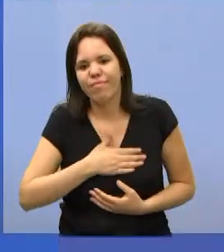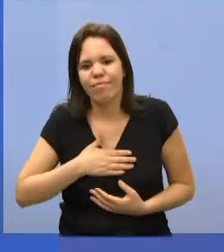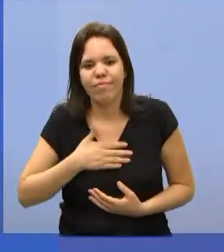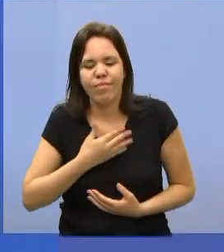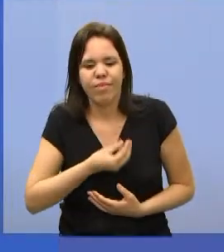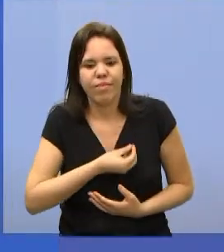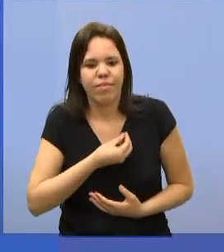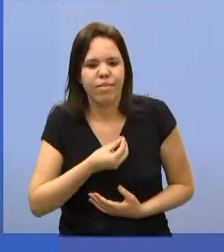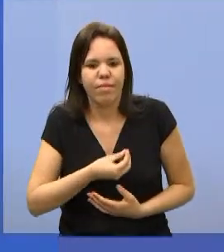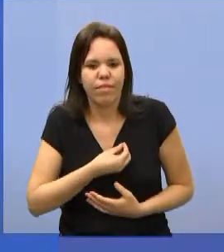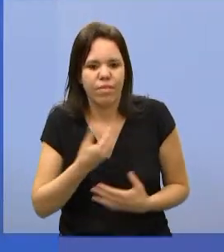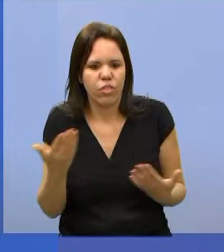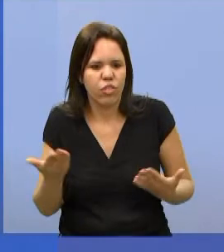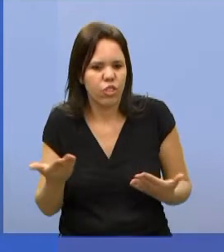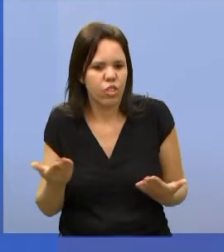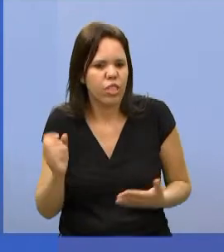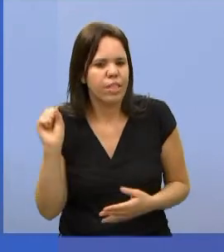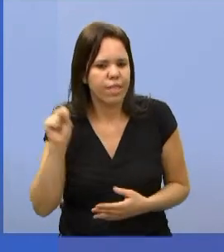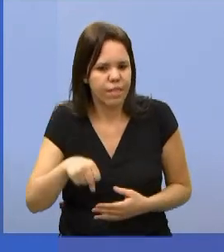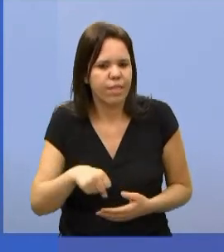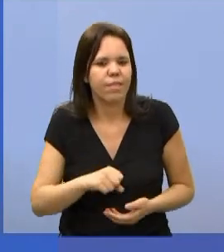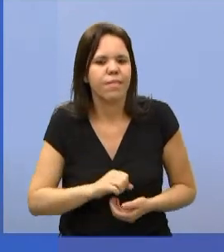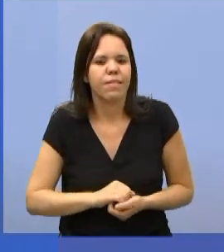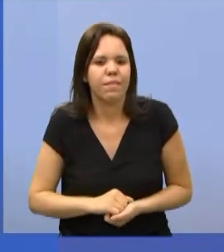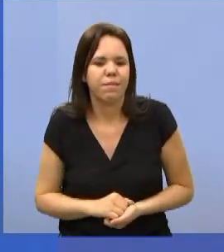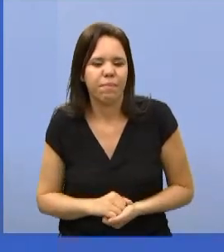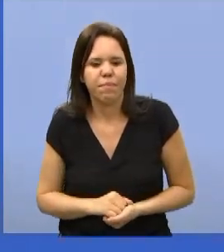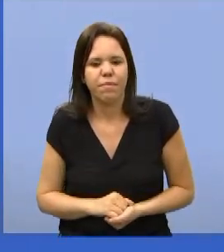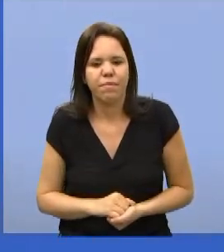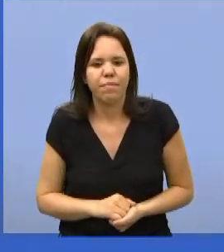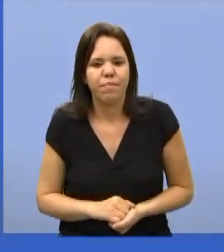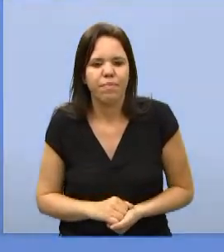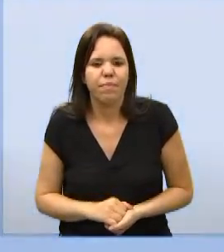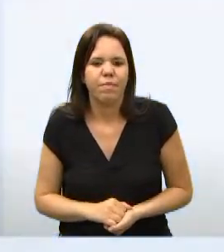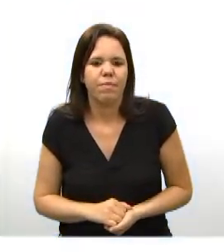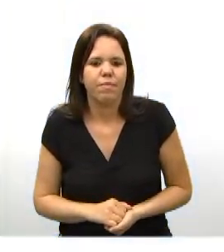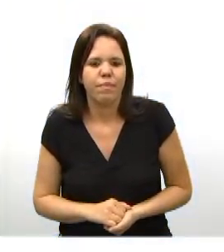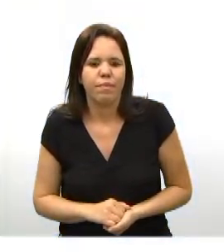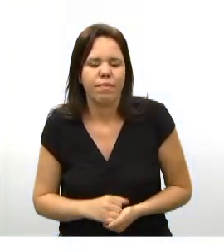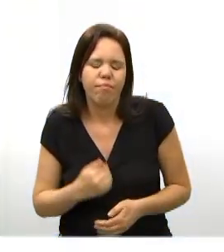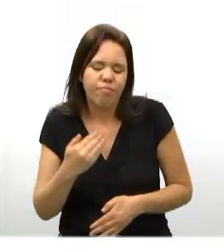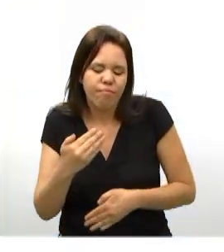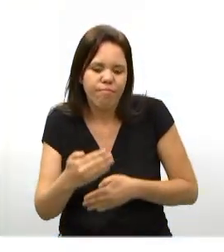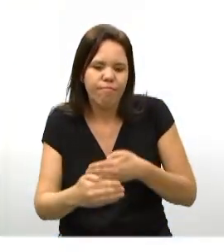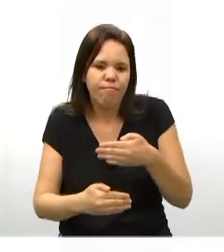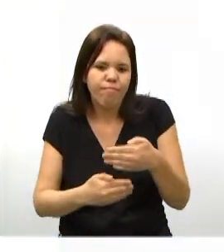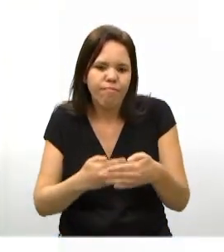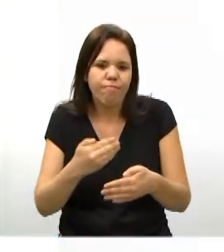Tchim, tchim.